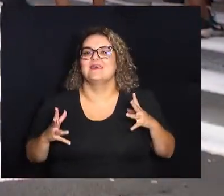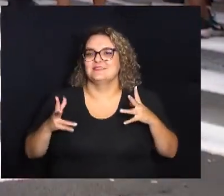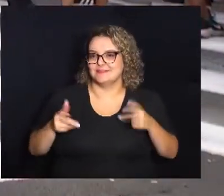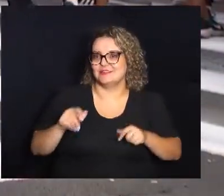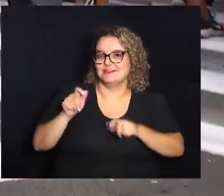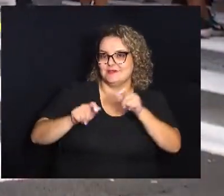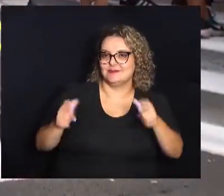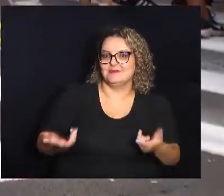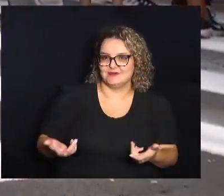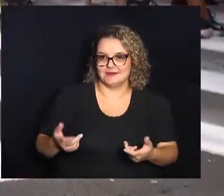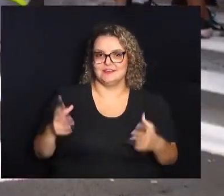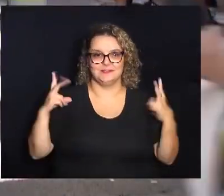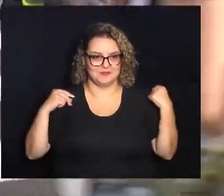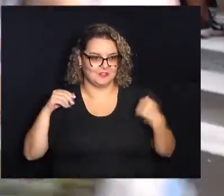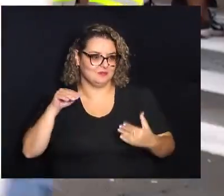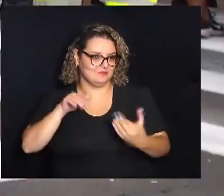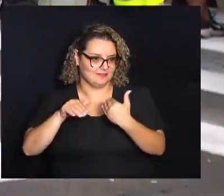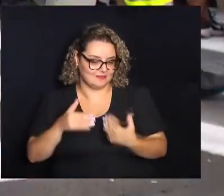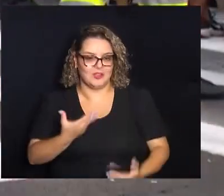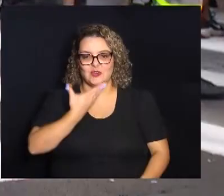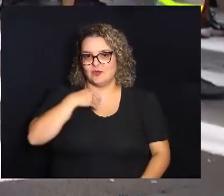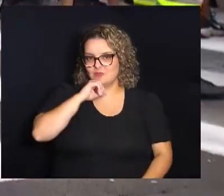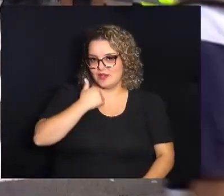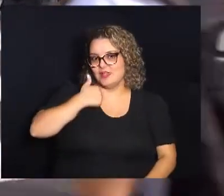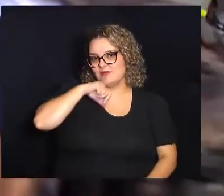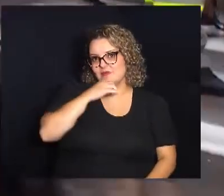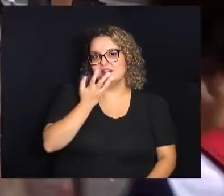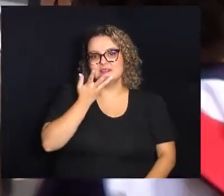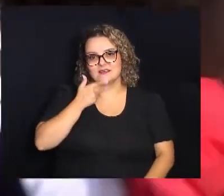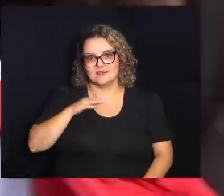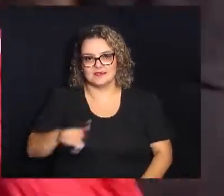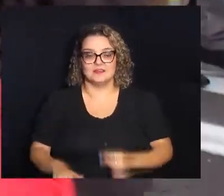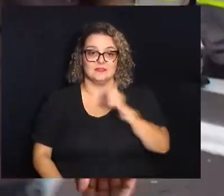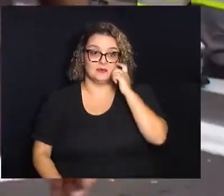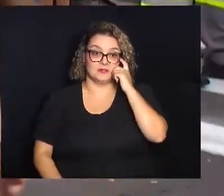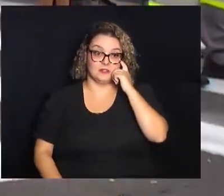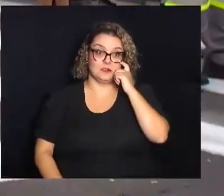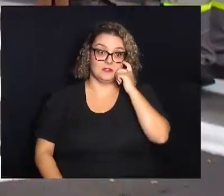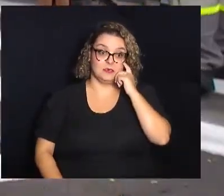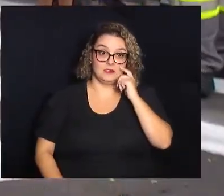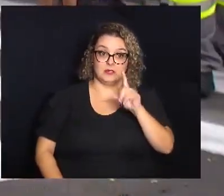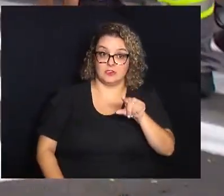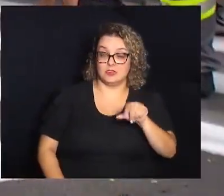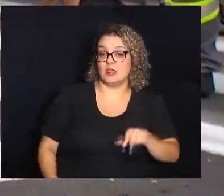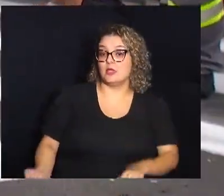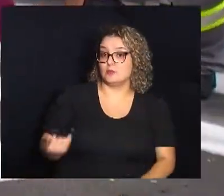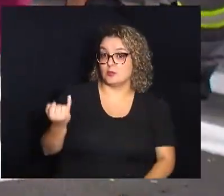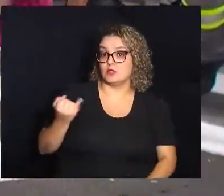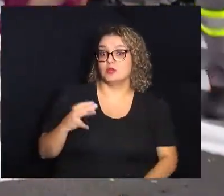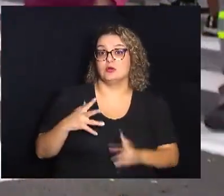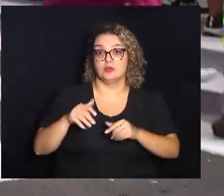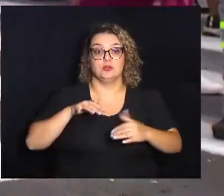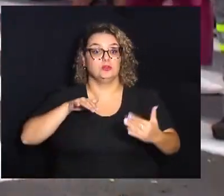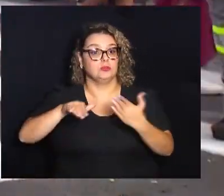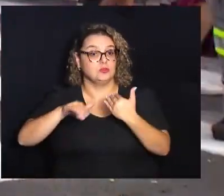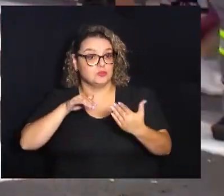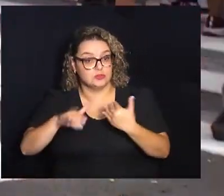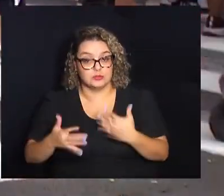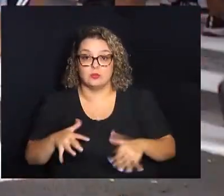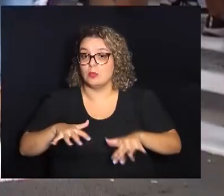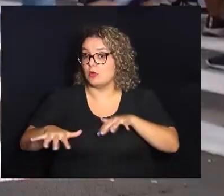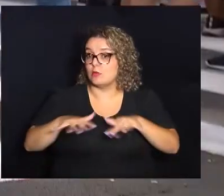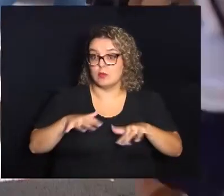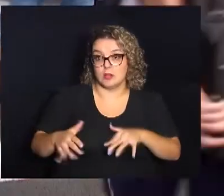pessoas, né, Roberta? Tanto dos pais quanto das crianças. E é muito importante que todos se mobilizem, né? Principalmente os pais